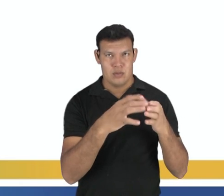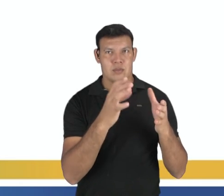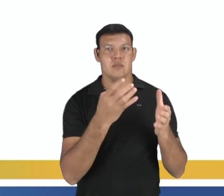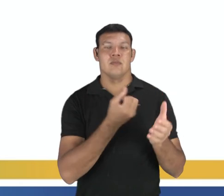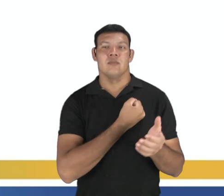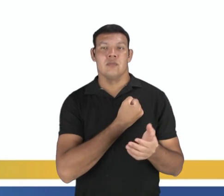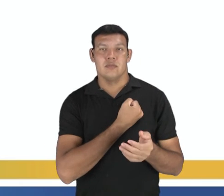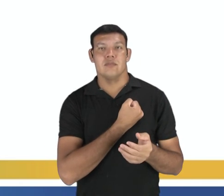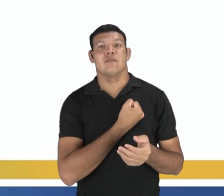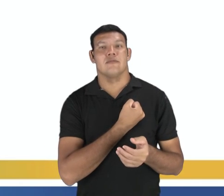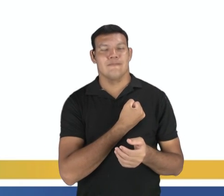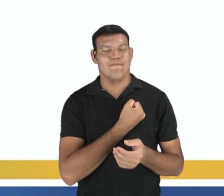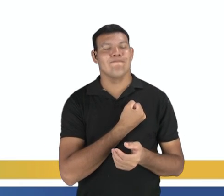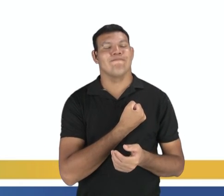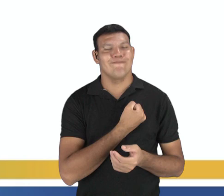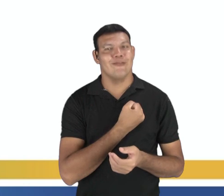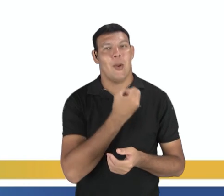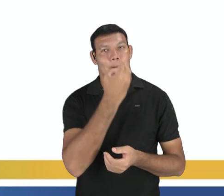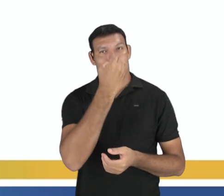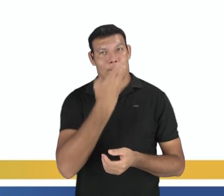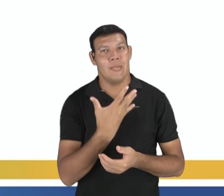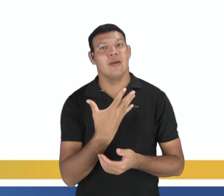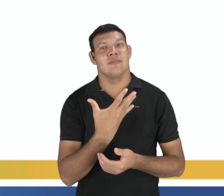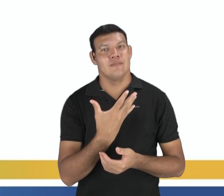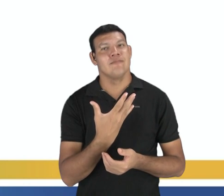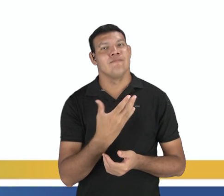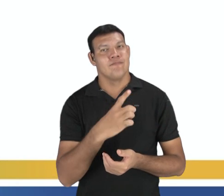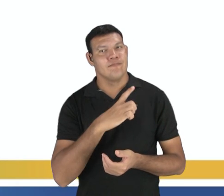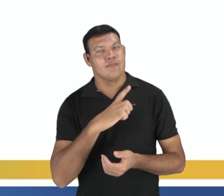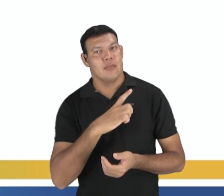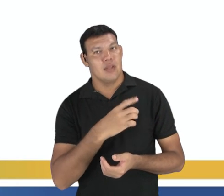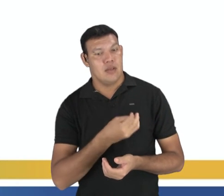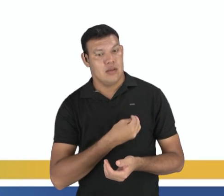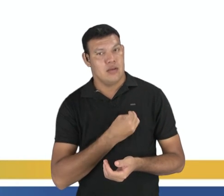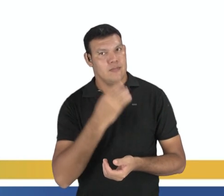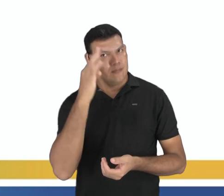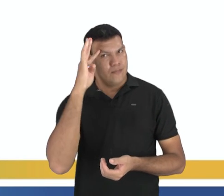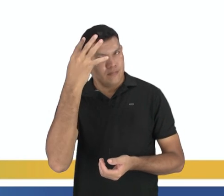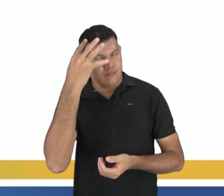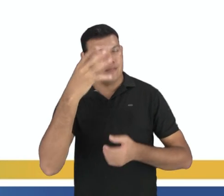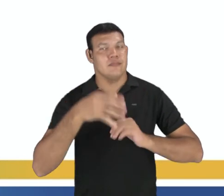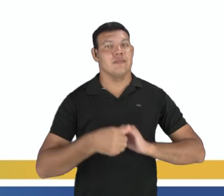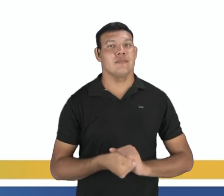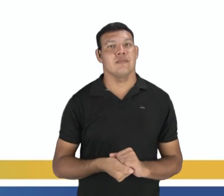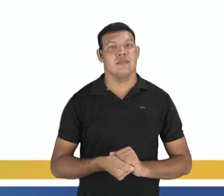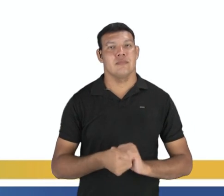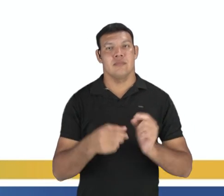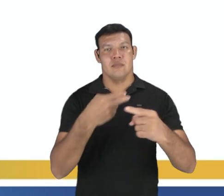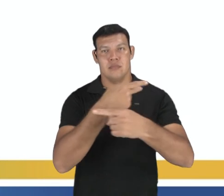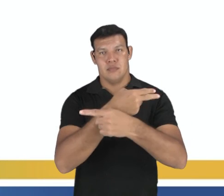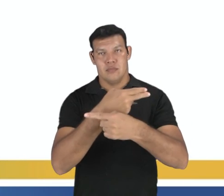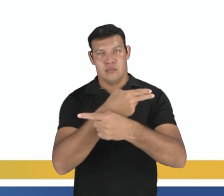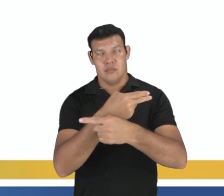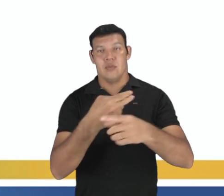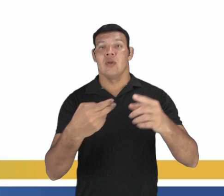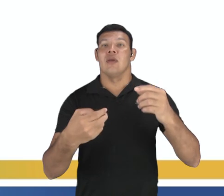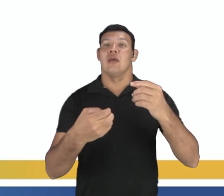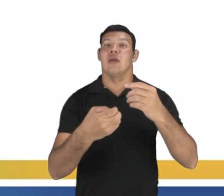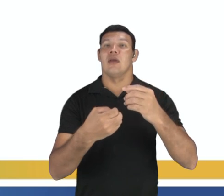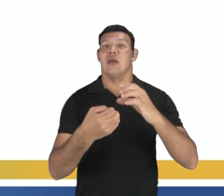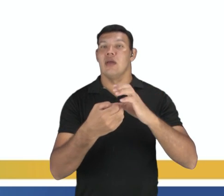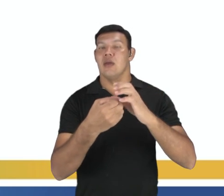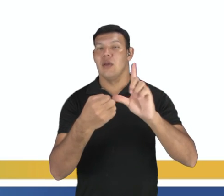numérico onde satisfará as condições necessárias para a solução dessa inequação logarítmica.